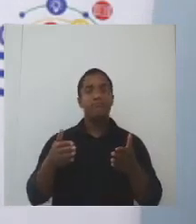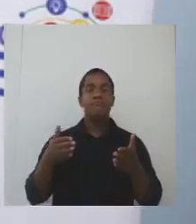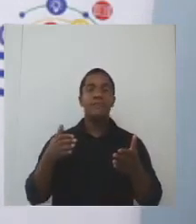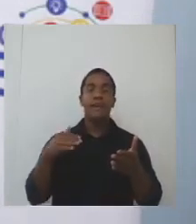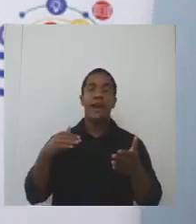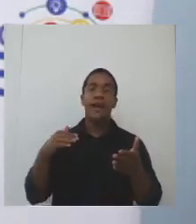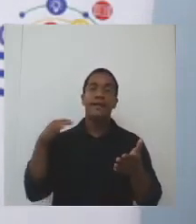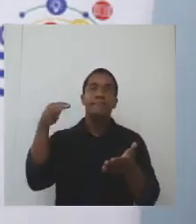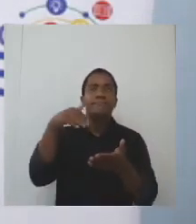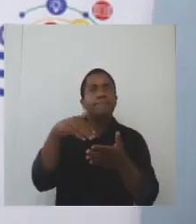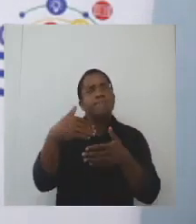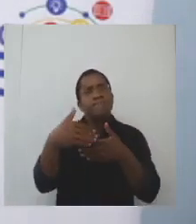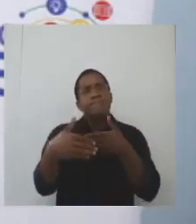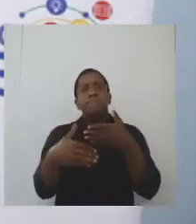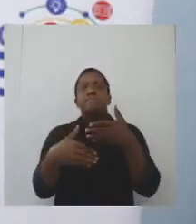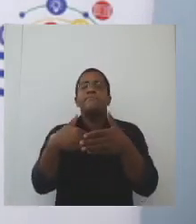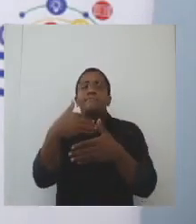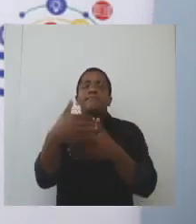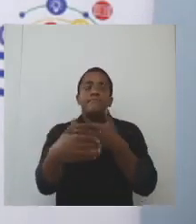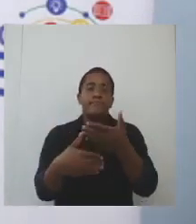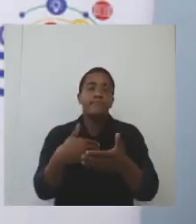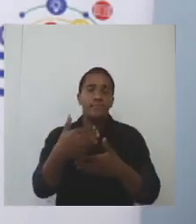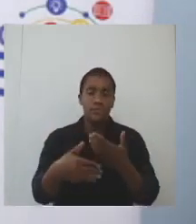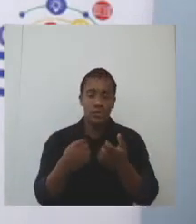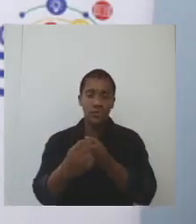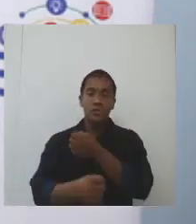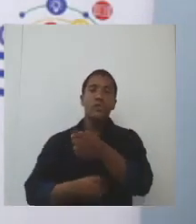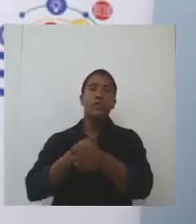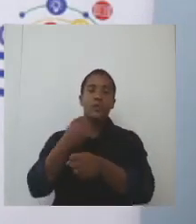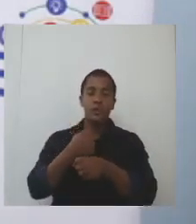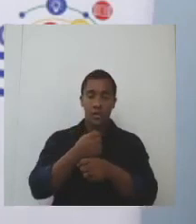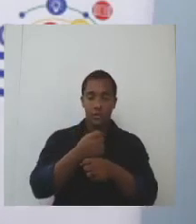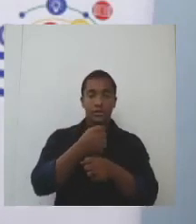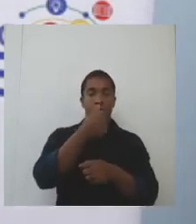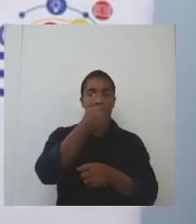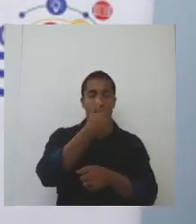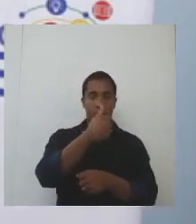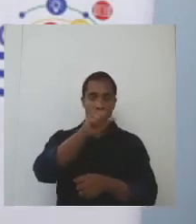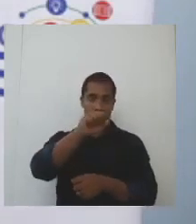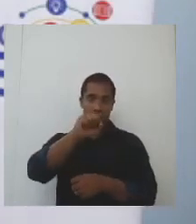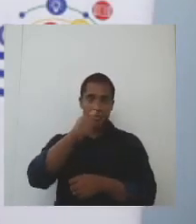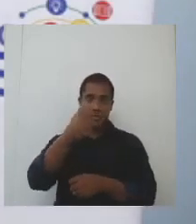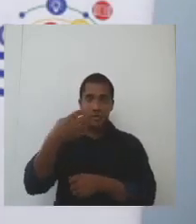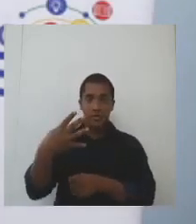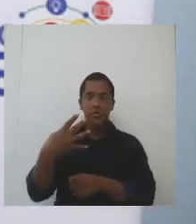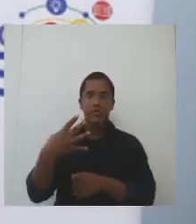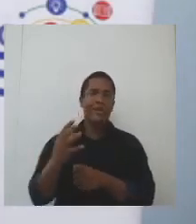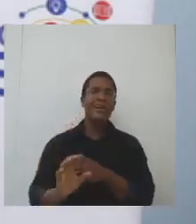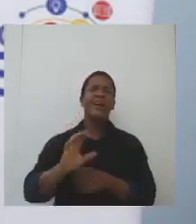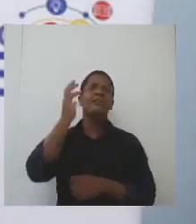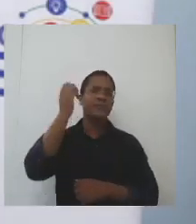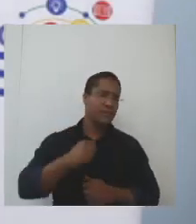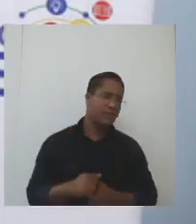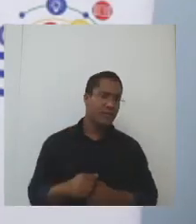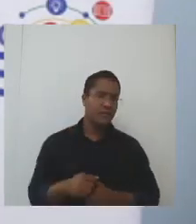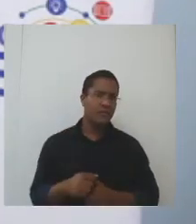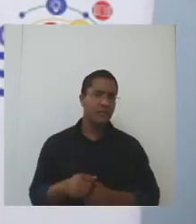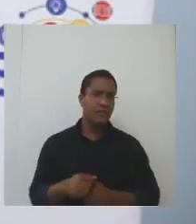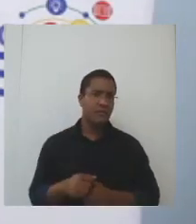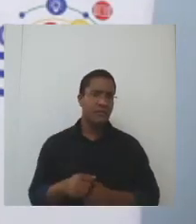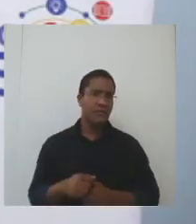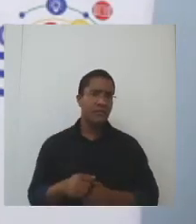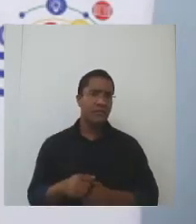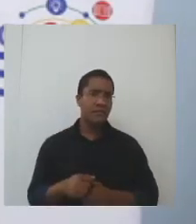O tempo passa e vamos chegar, então, ao ano de 1814. O que é que aconteceu exatamente, pessoal, no ano de